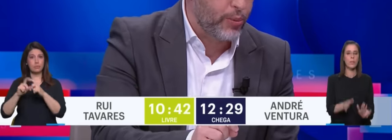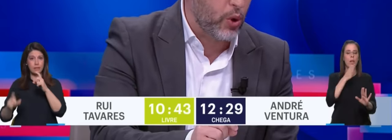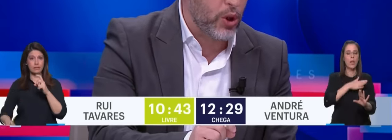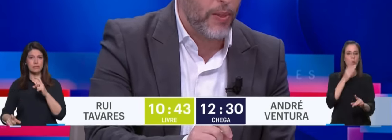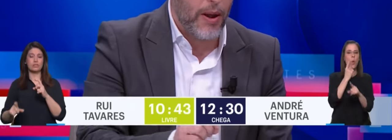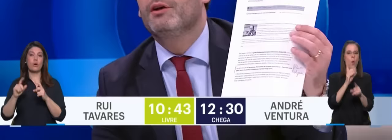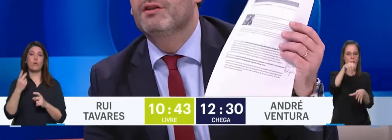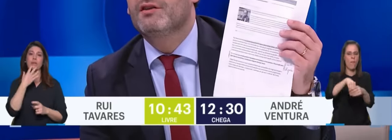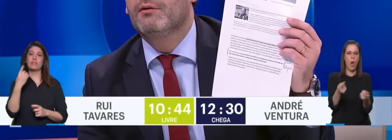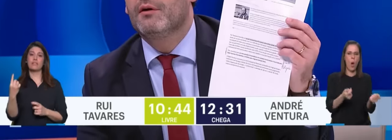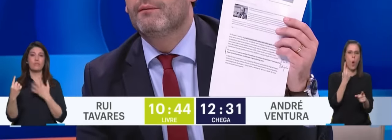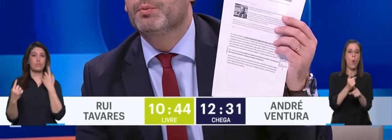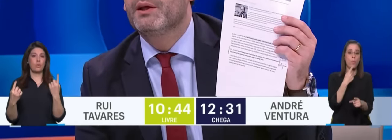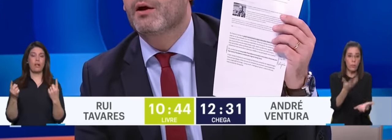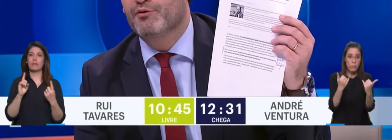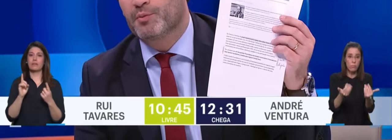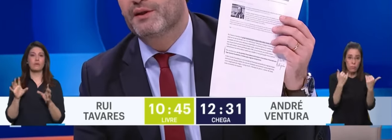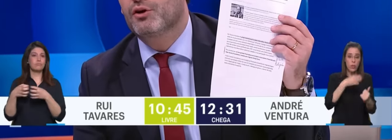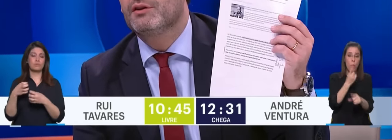expli lá como que fo desta organização